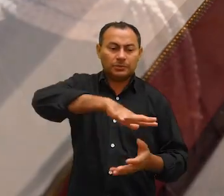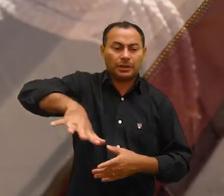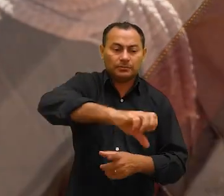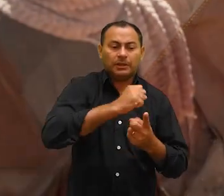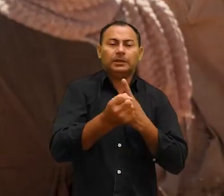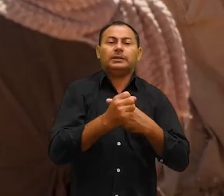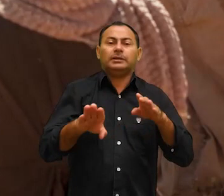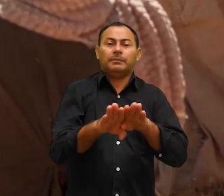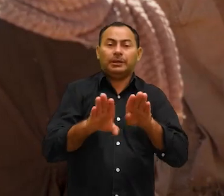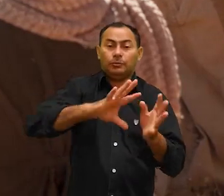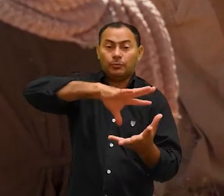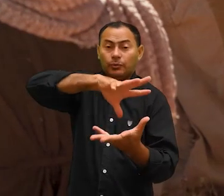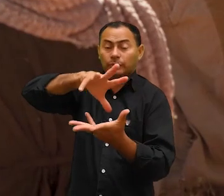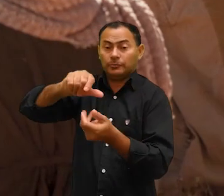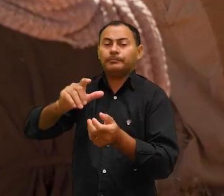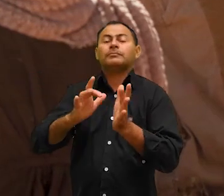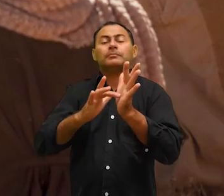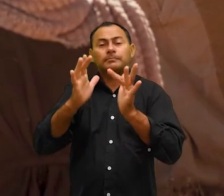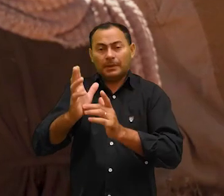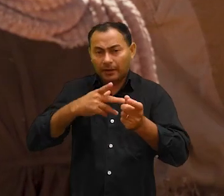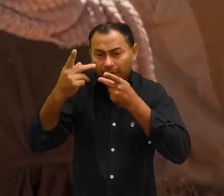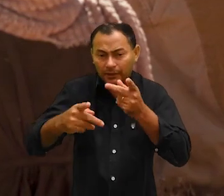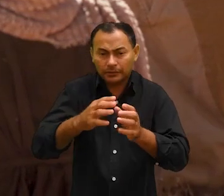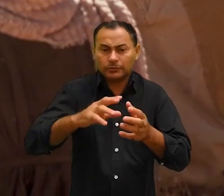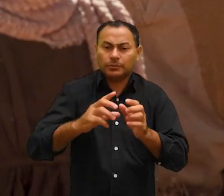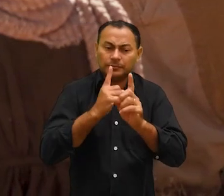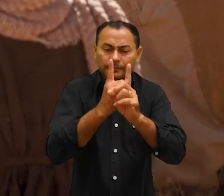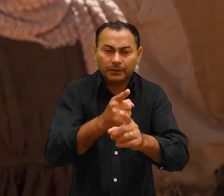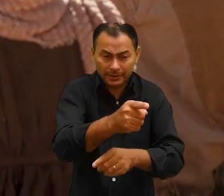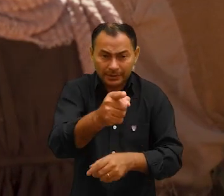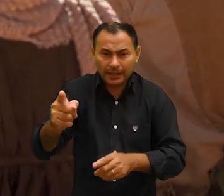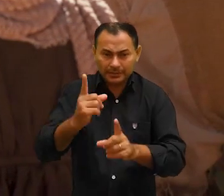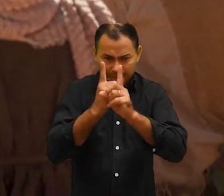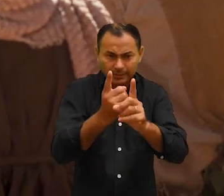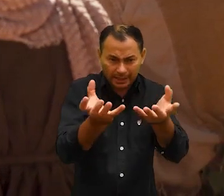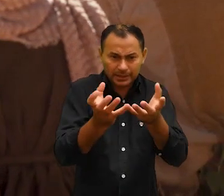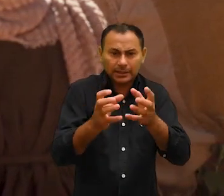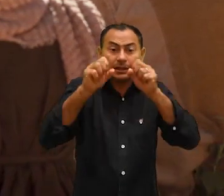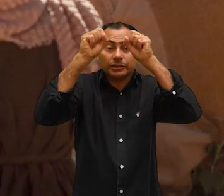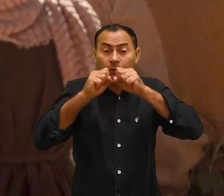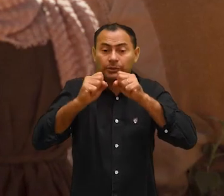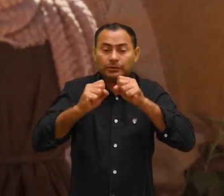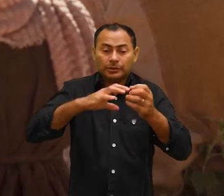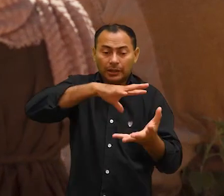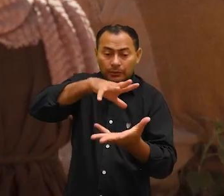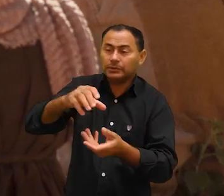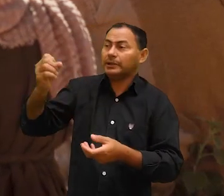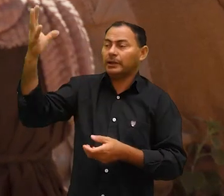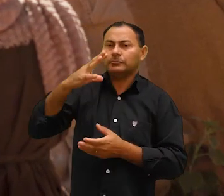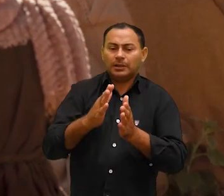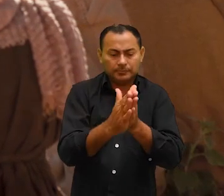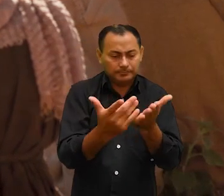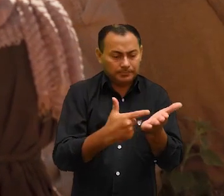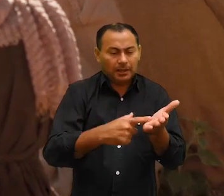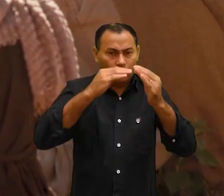mundo. Jesus estava dizendo apenas para os discípulos: se vocês querem ser o sal da terra e a luz do mundo, vocês devem buscar as